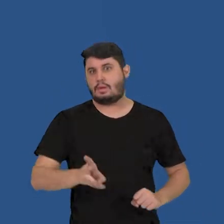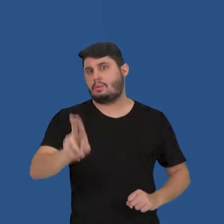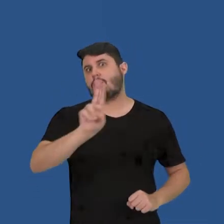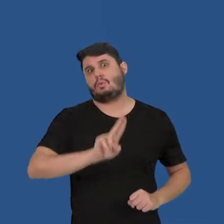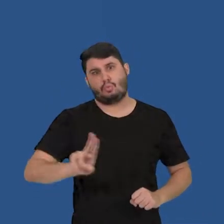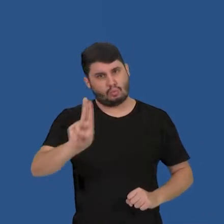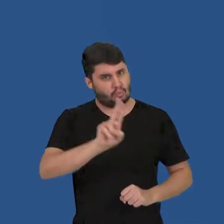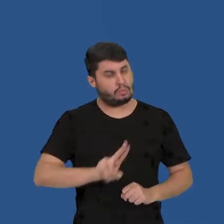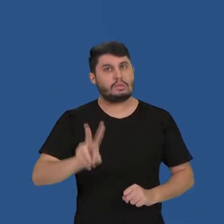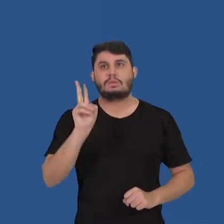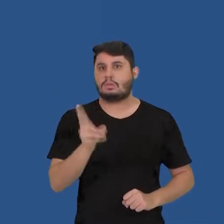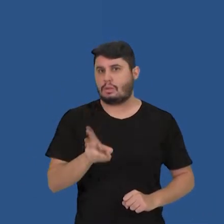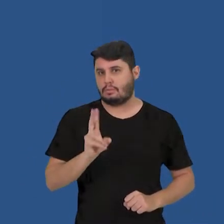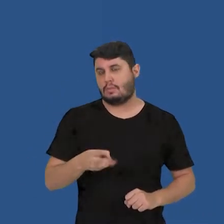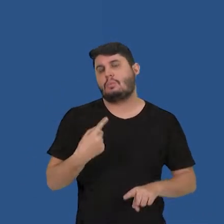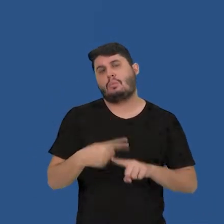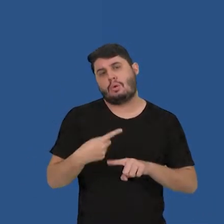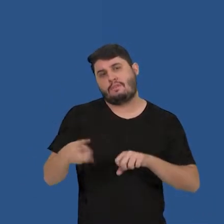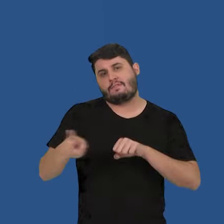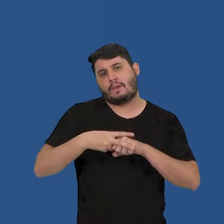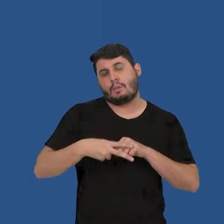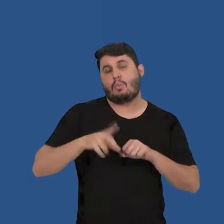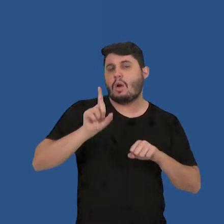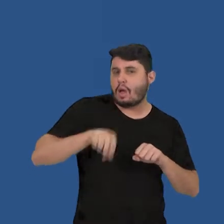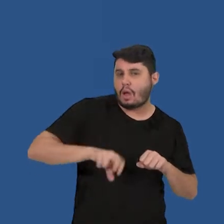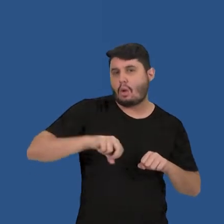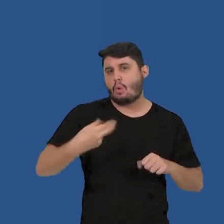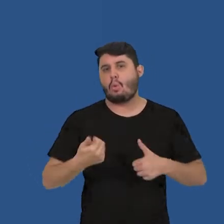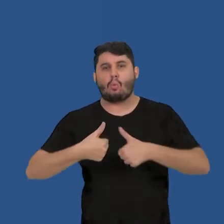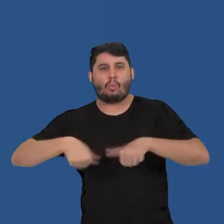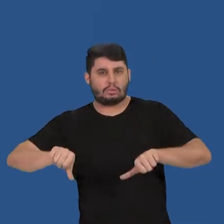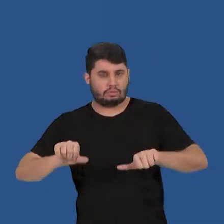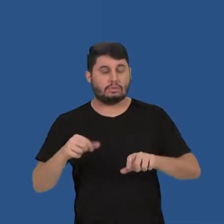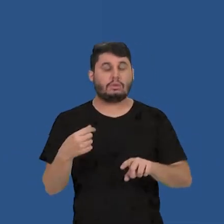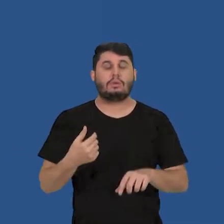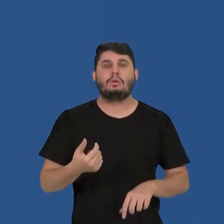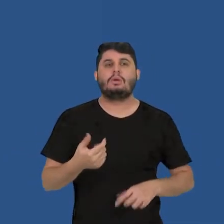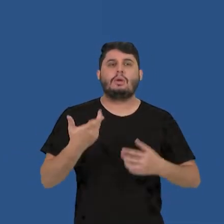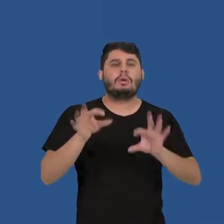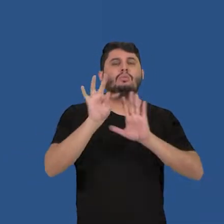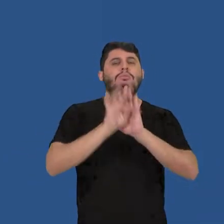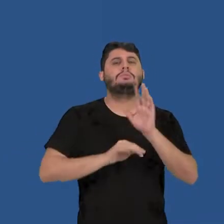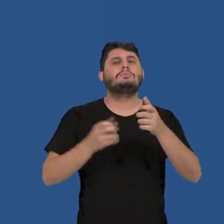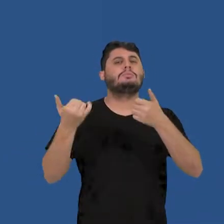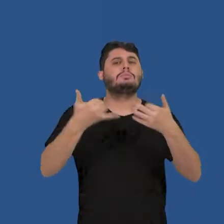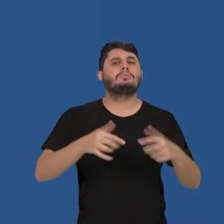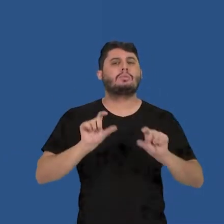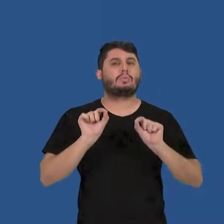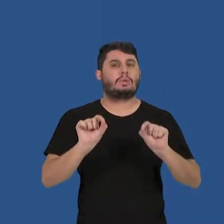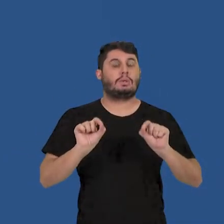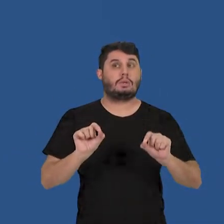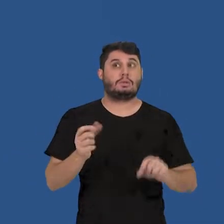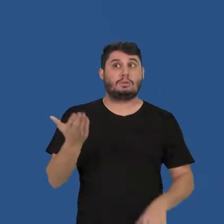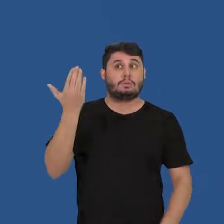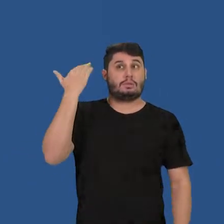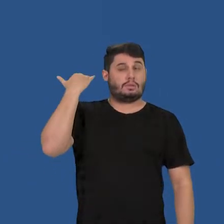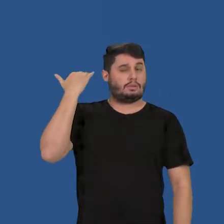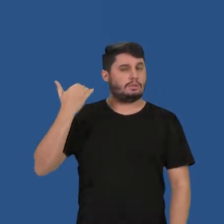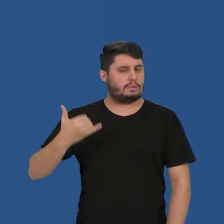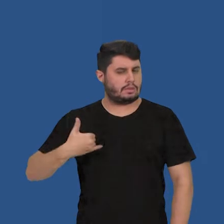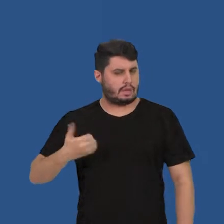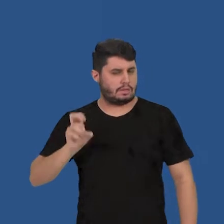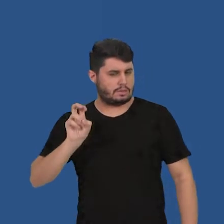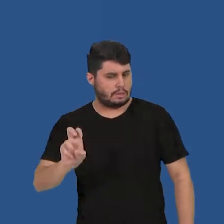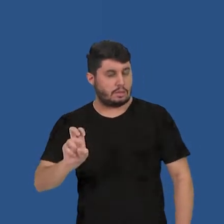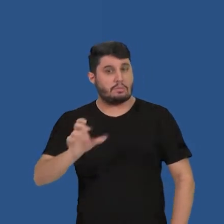estou, estava, né? Eu serei. Então, quando eu tinha 5 anos de idade, todo mundo me dizia para ser um garotão, né?